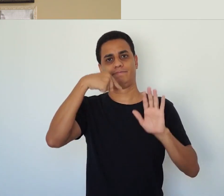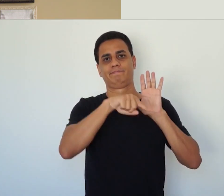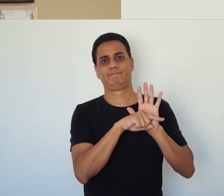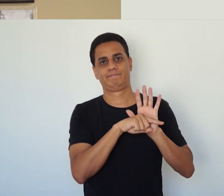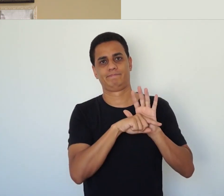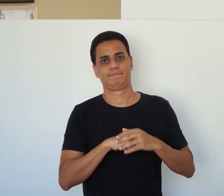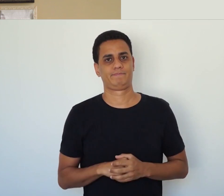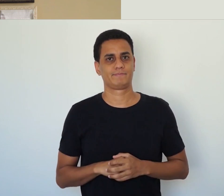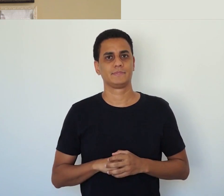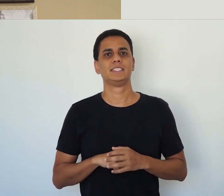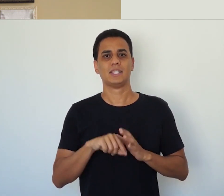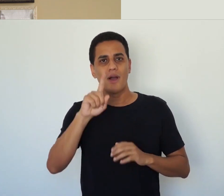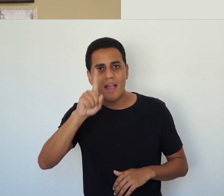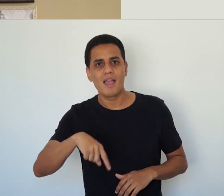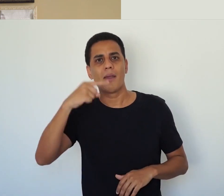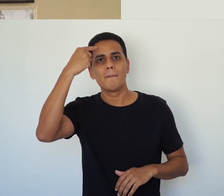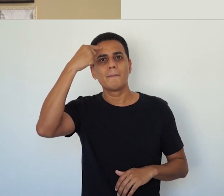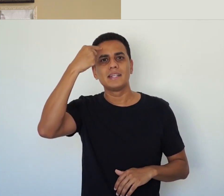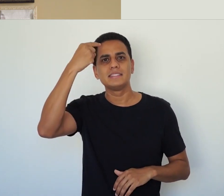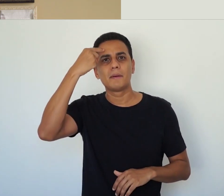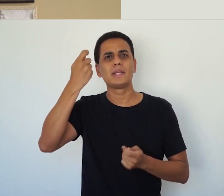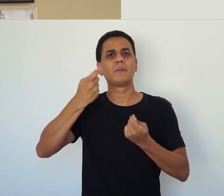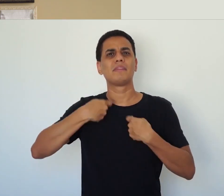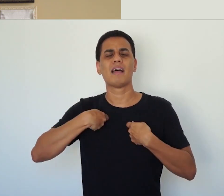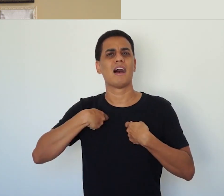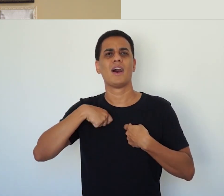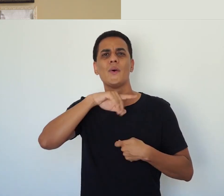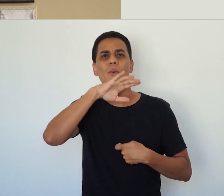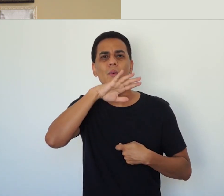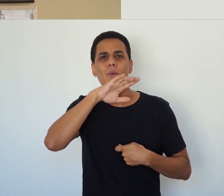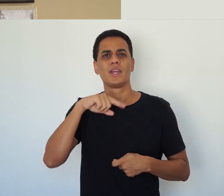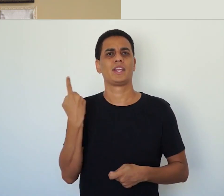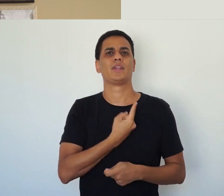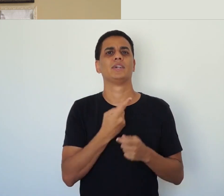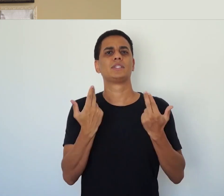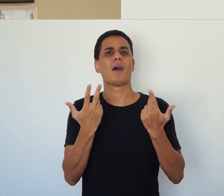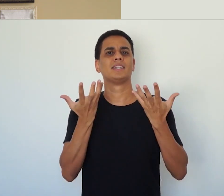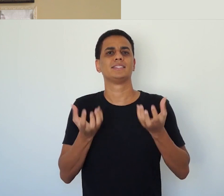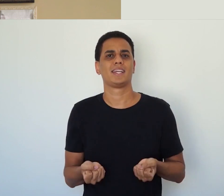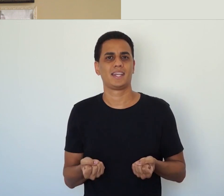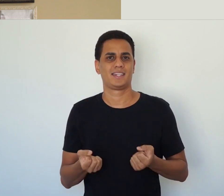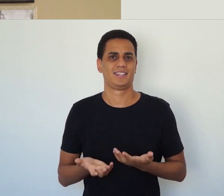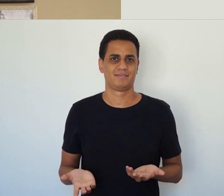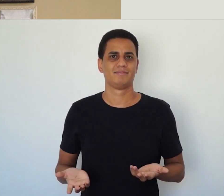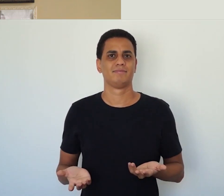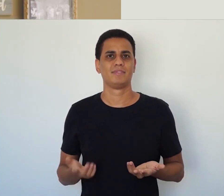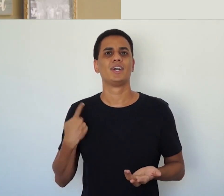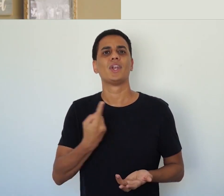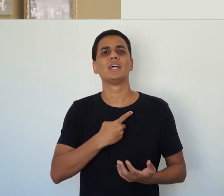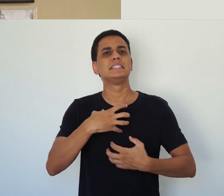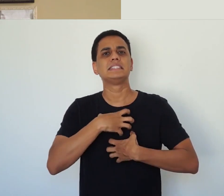São 3 atitudes decorrentes de pensamentos nocivos, venenosos que nós